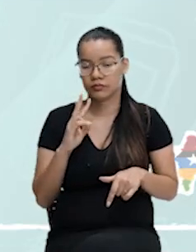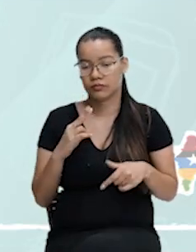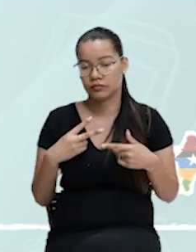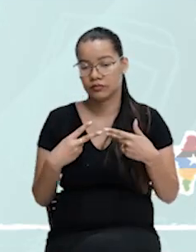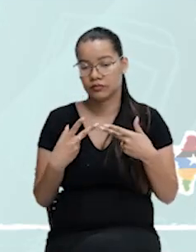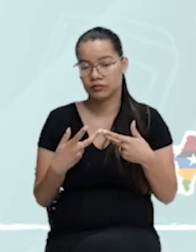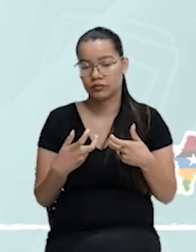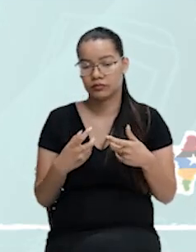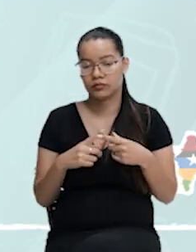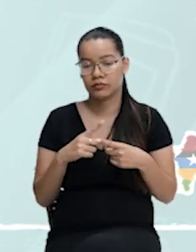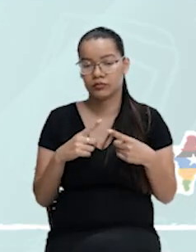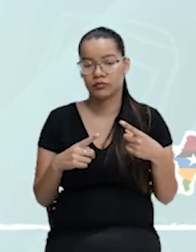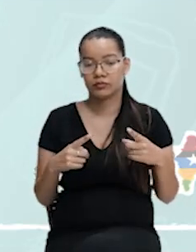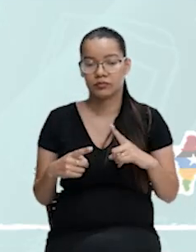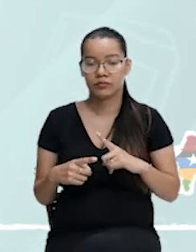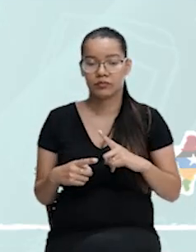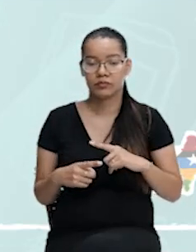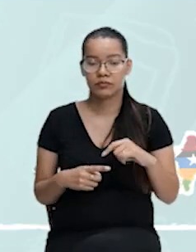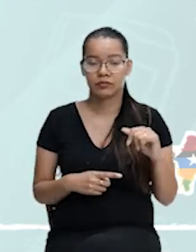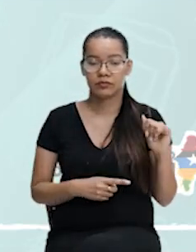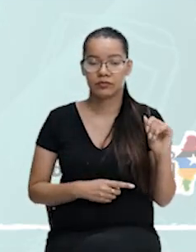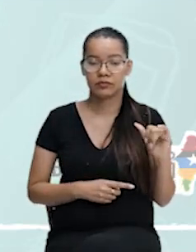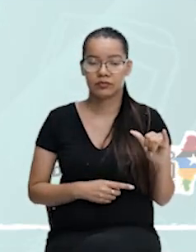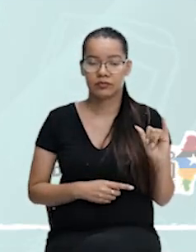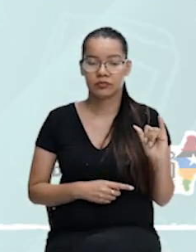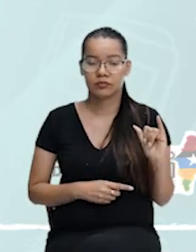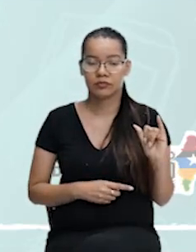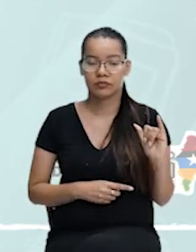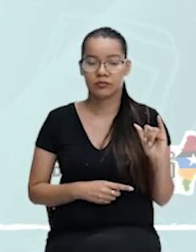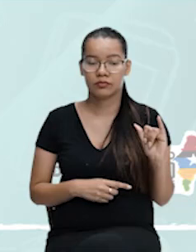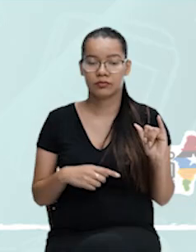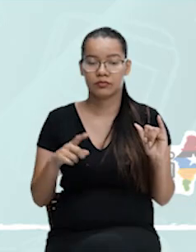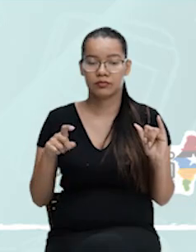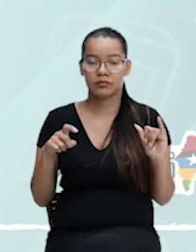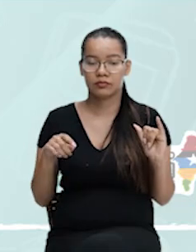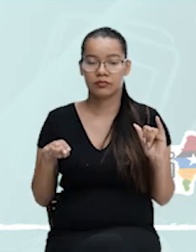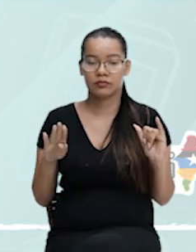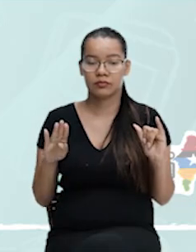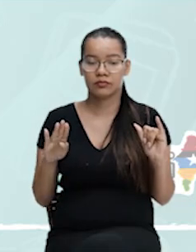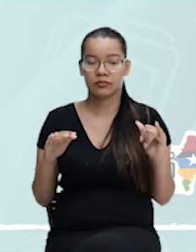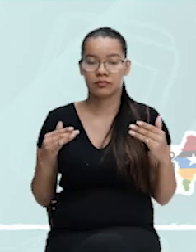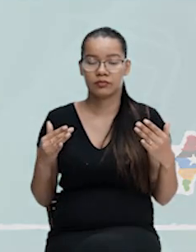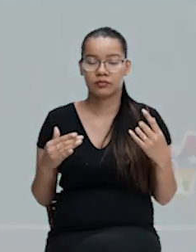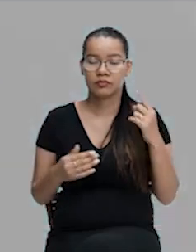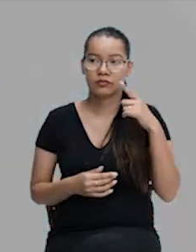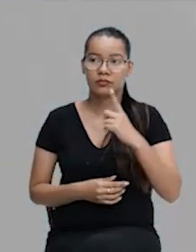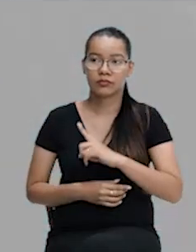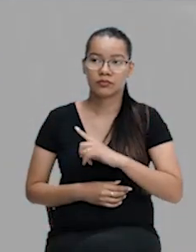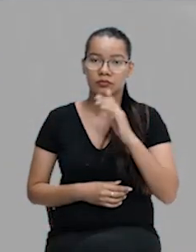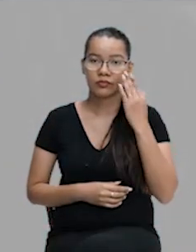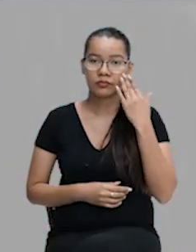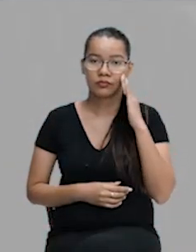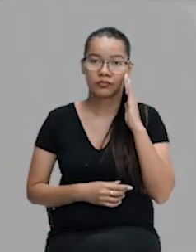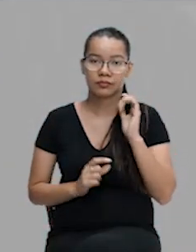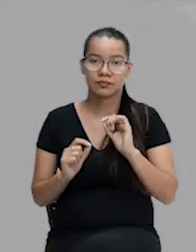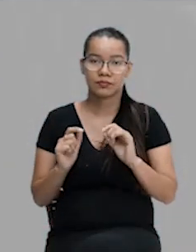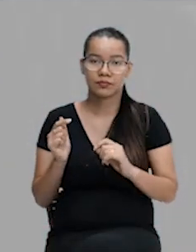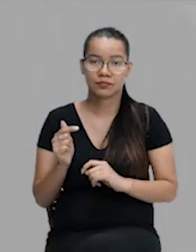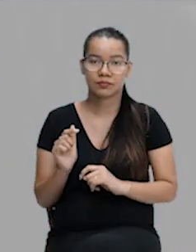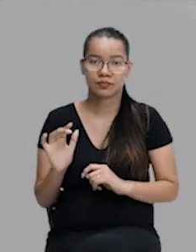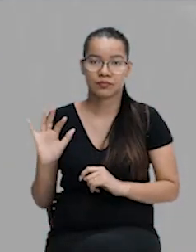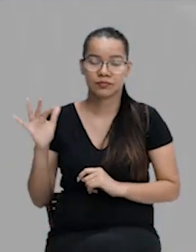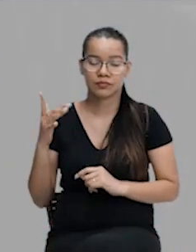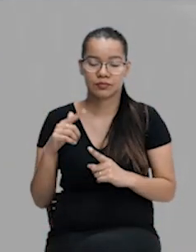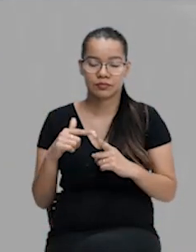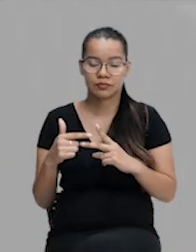os produtos, ó, eu tenho AY e XB. Então, a gente entende que aqui aconteceram